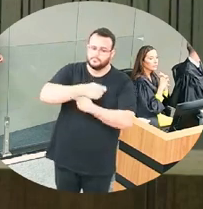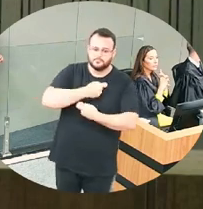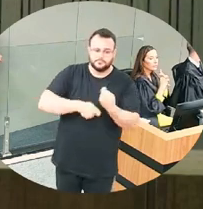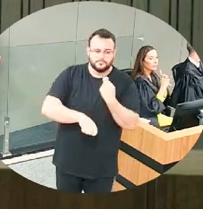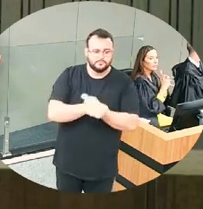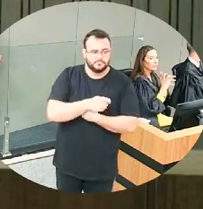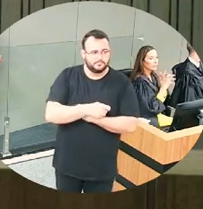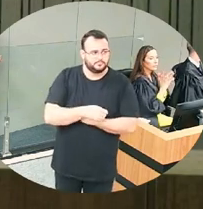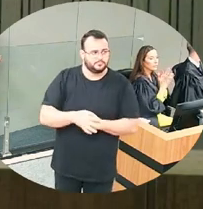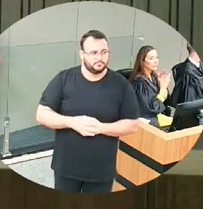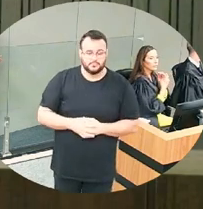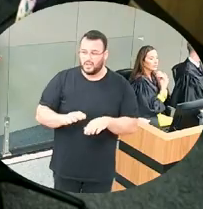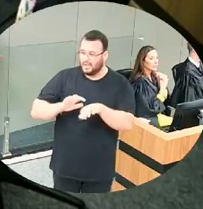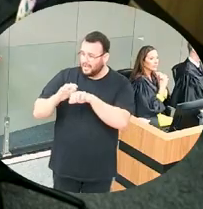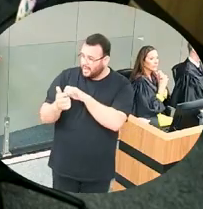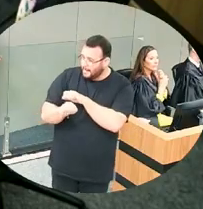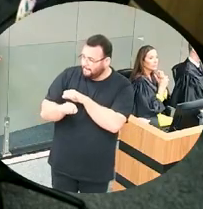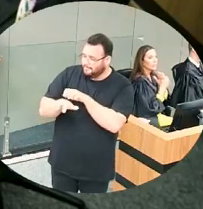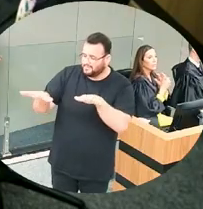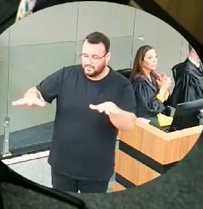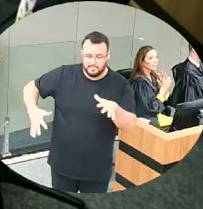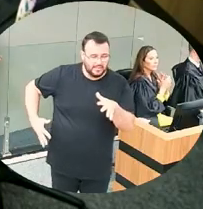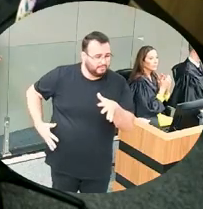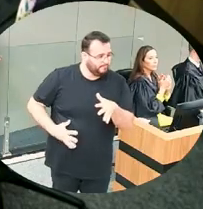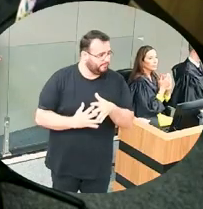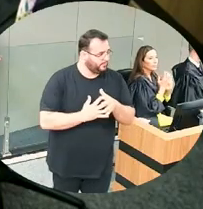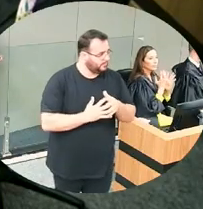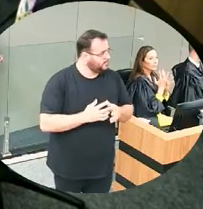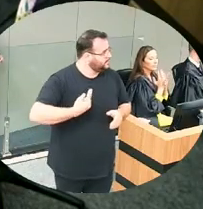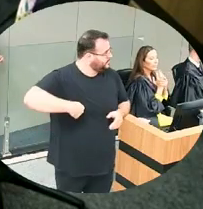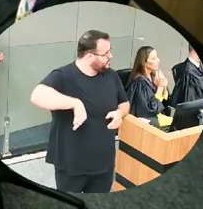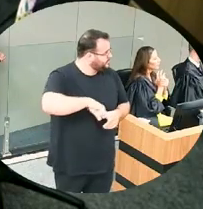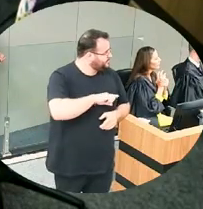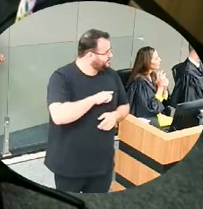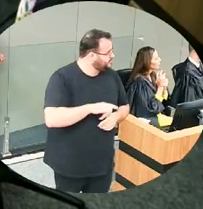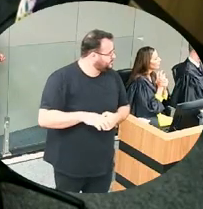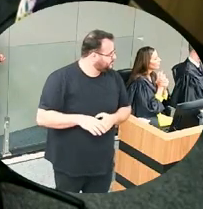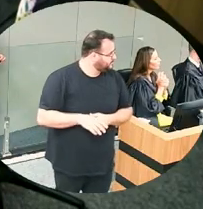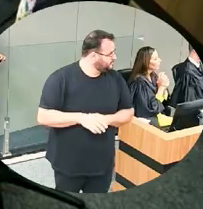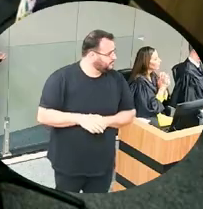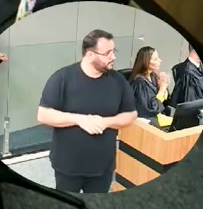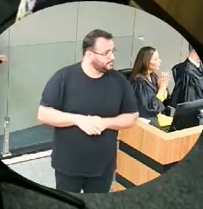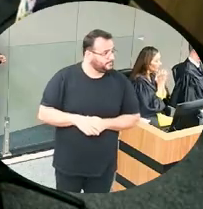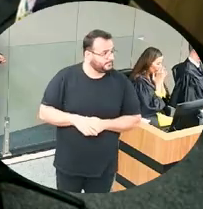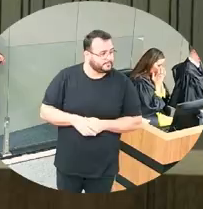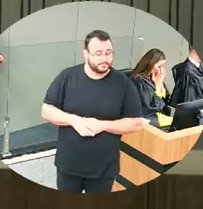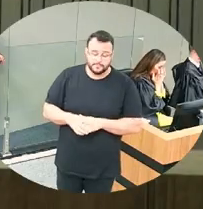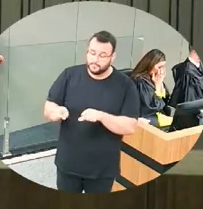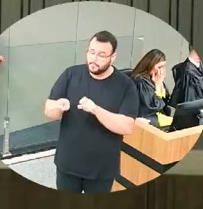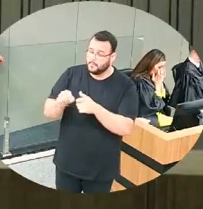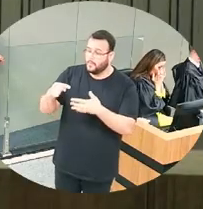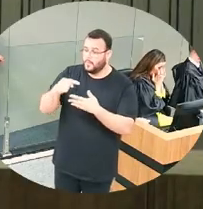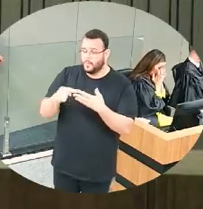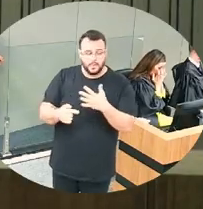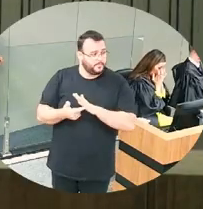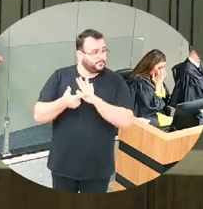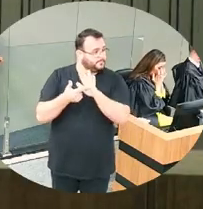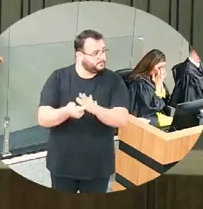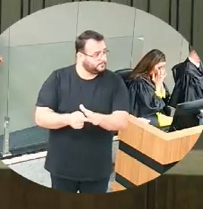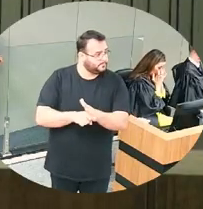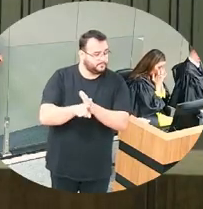que eu diga a nossa pandemia que nos atropelou né desembargadora leria indicadores